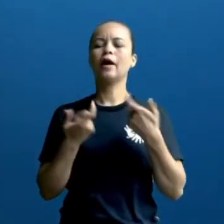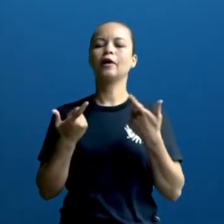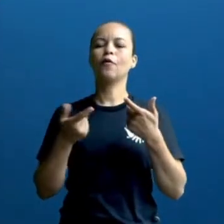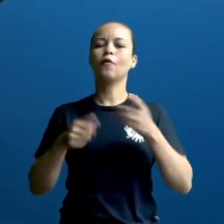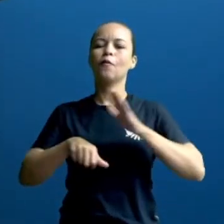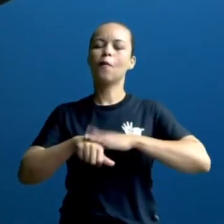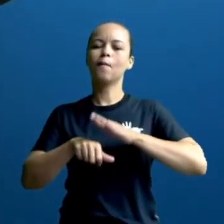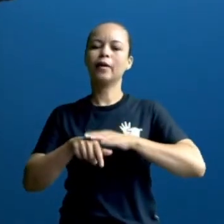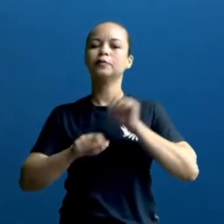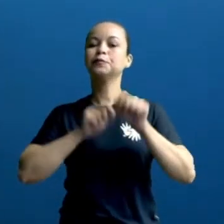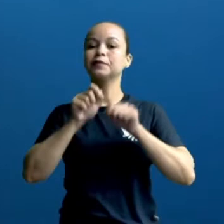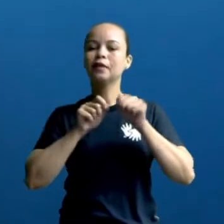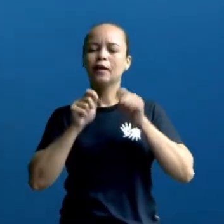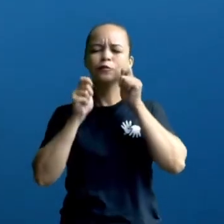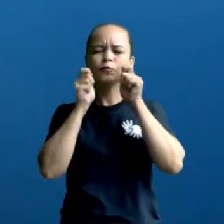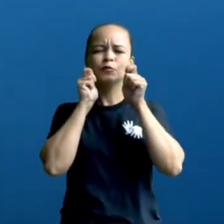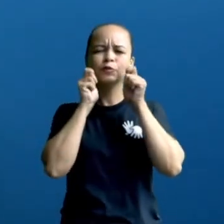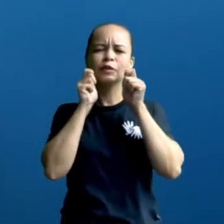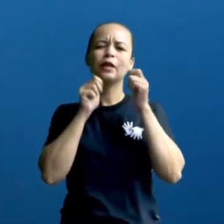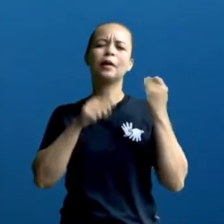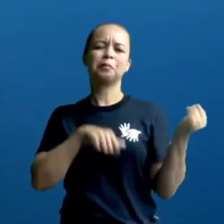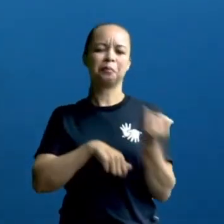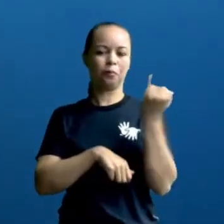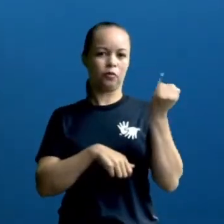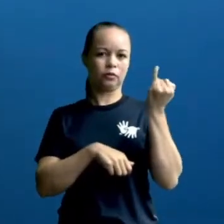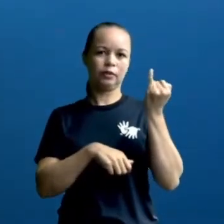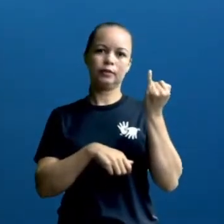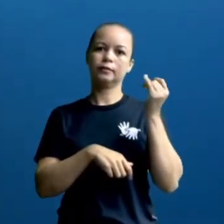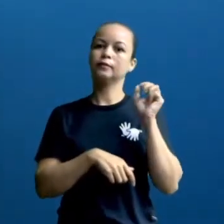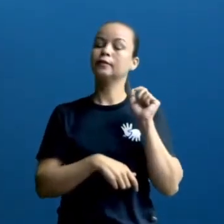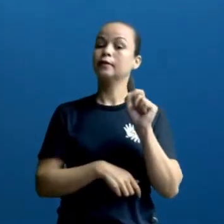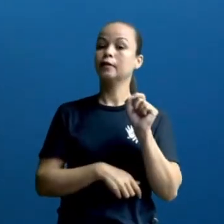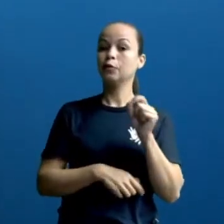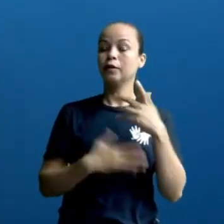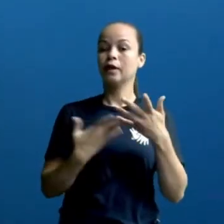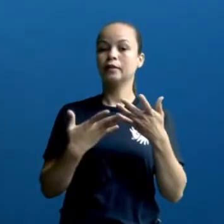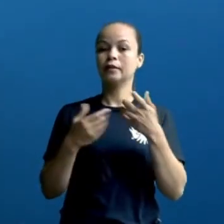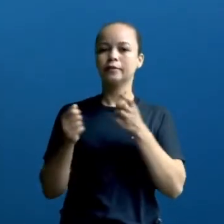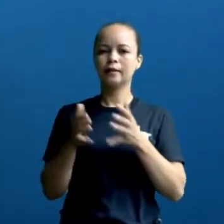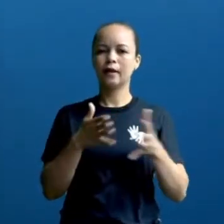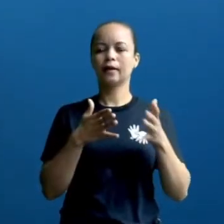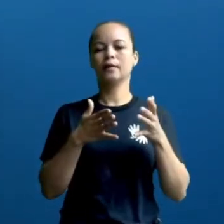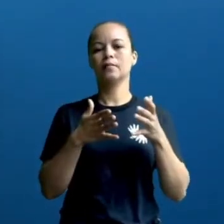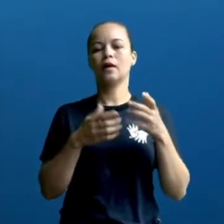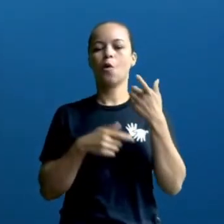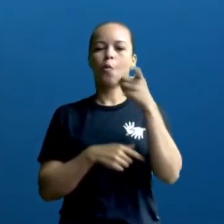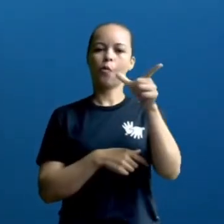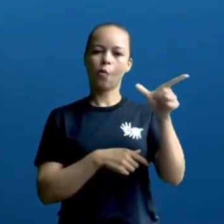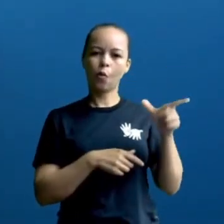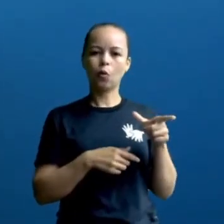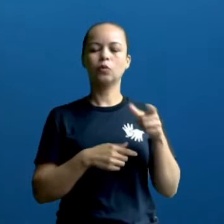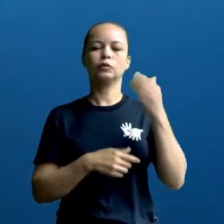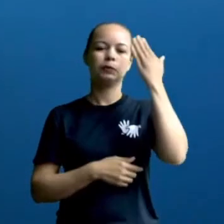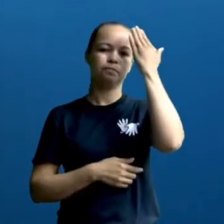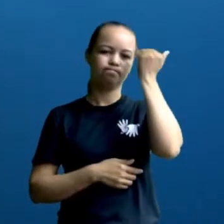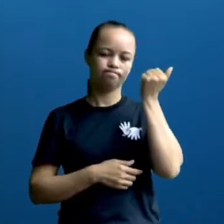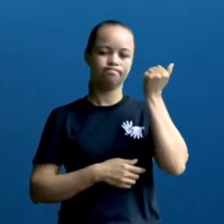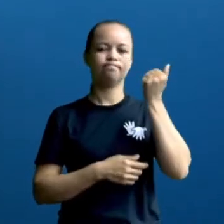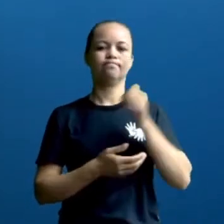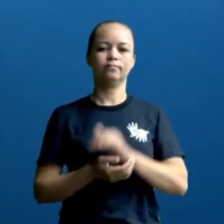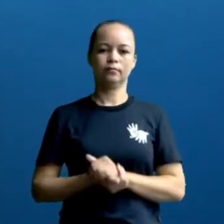momento fofo, cuti-cuti, importantíssimo, que com certeza tem o objetivo de intercambiar outros saberes, para que